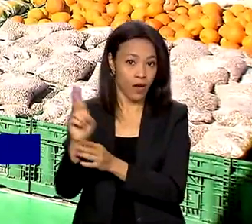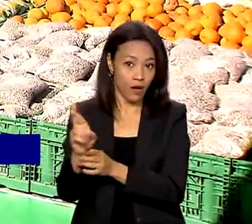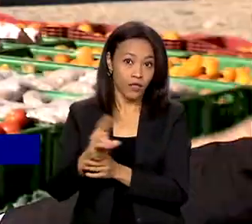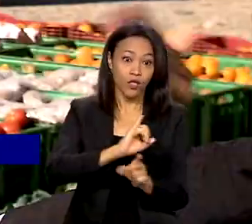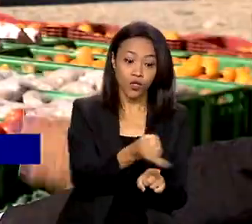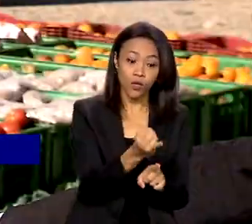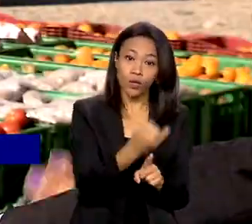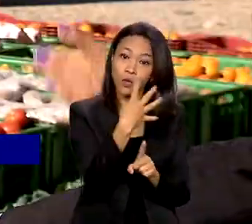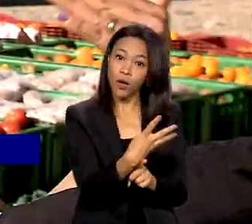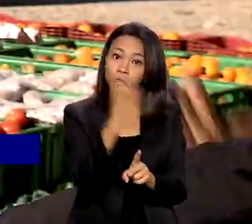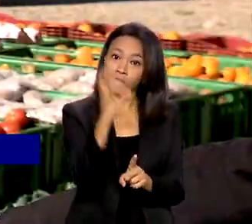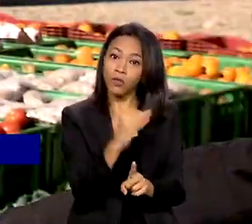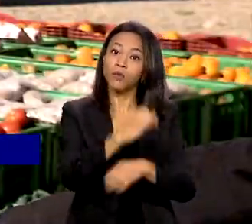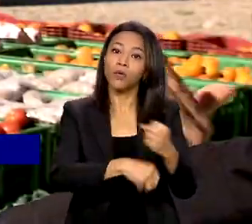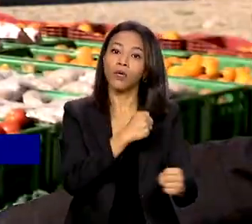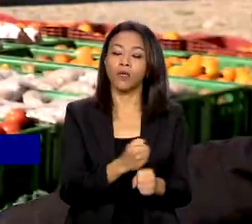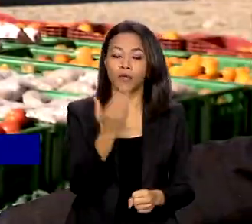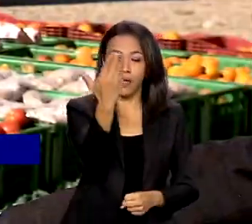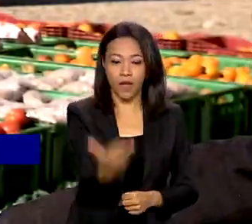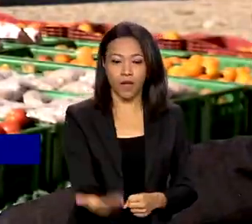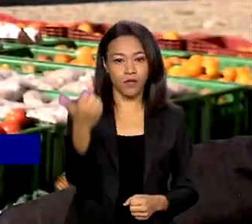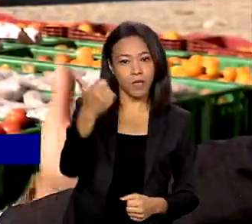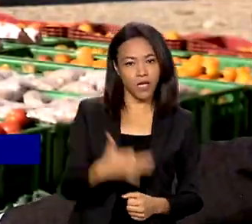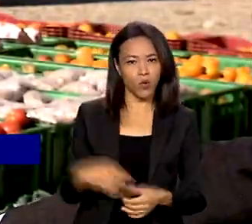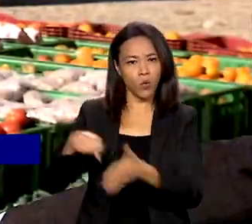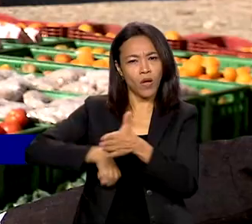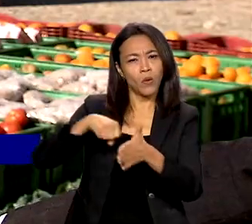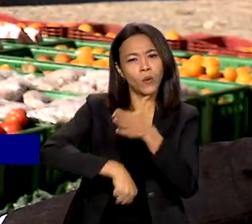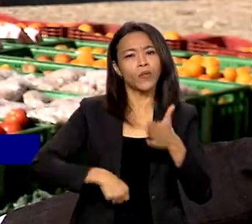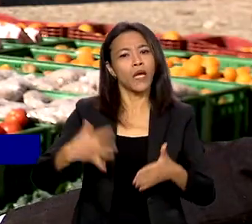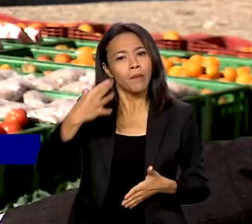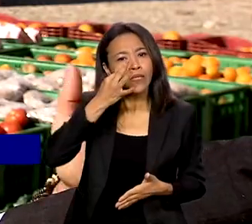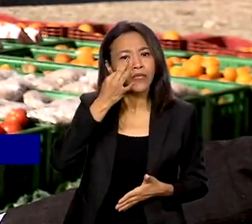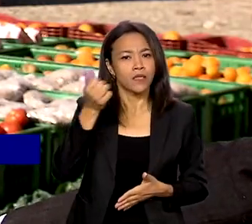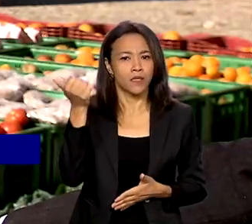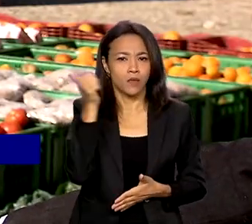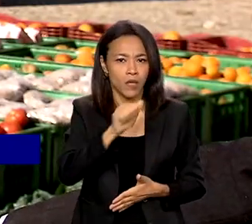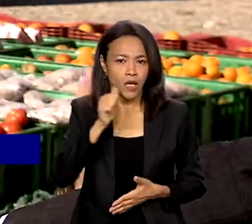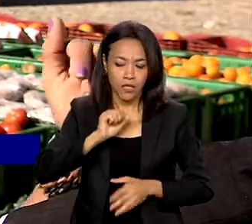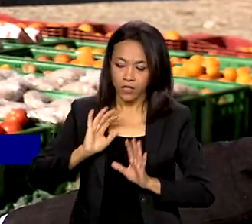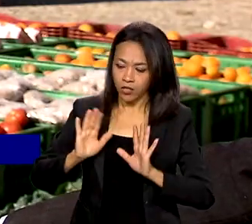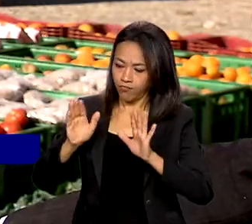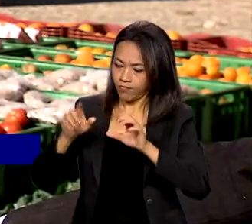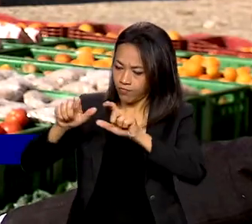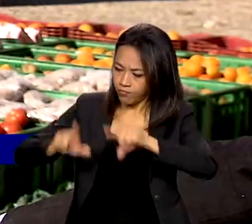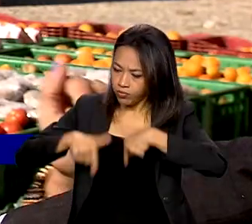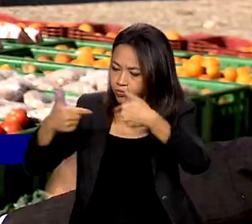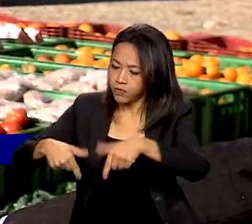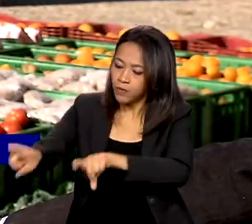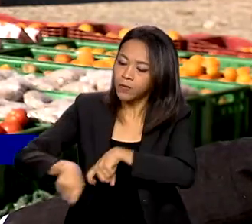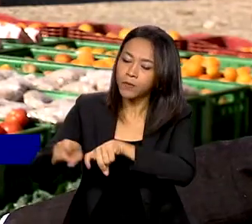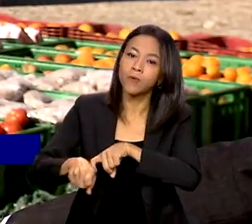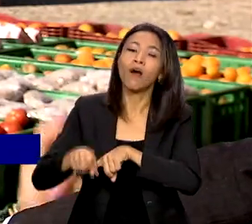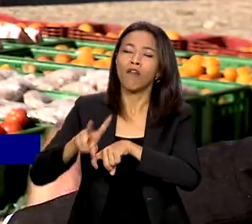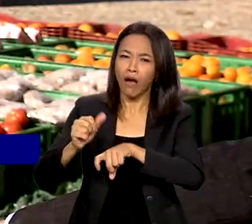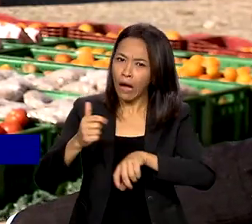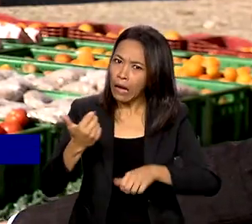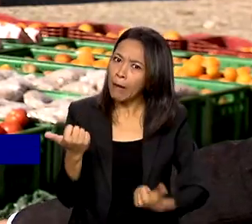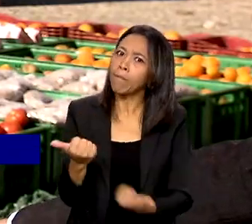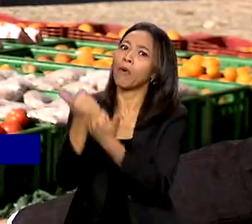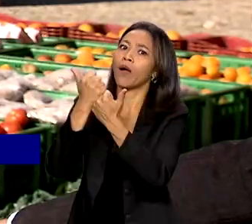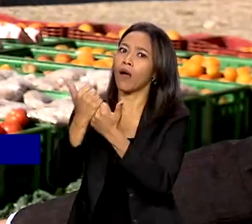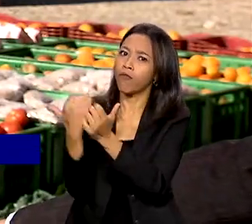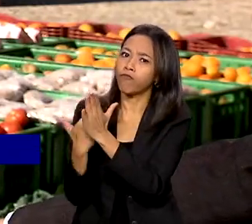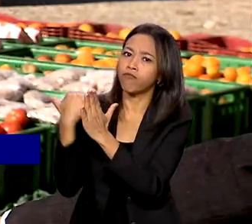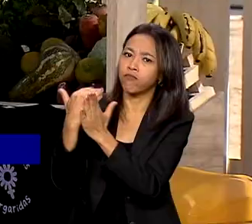ao ano. Com a luta e a presença e a organização das mulheres, a nossa agricultura cada vez mais tende a se fortalecer e esse